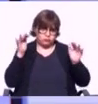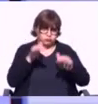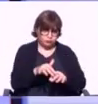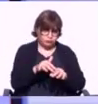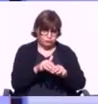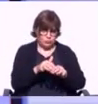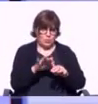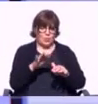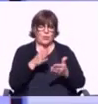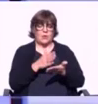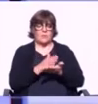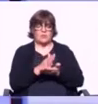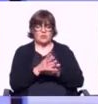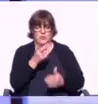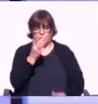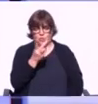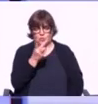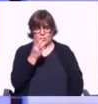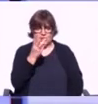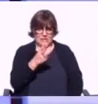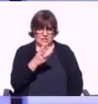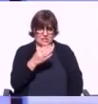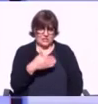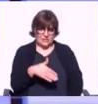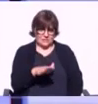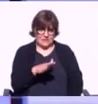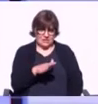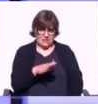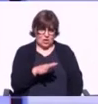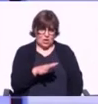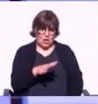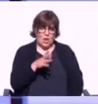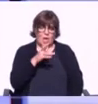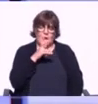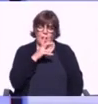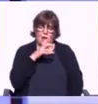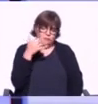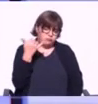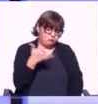que se passou aqui há duas ou três semanas, naquela bárbara agressão